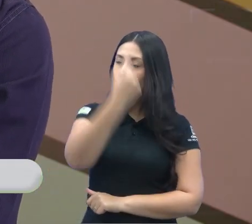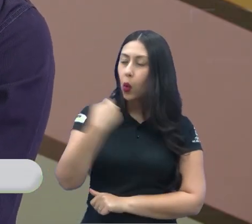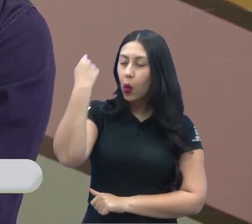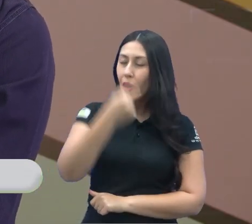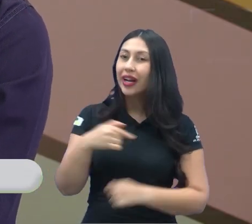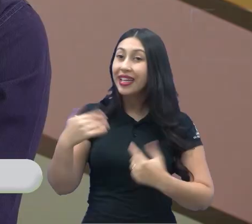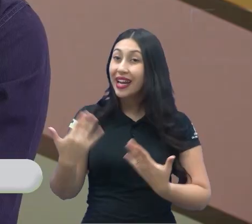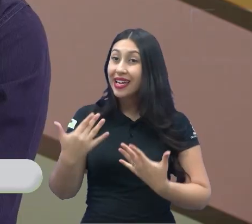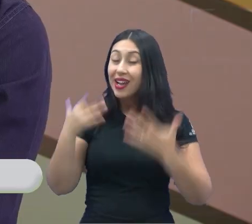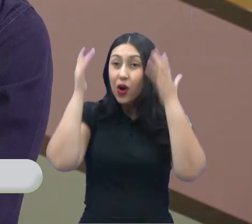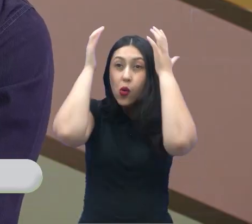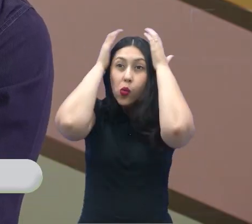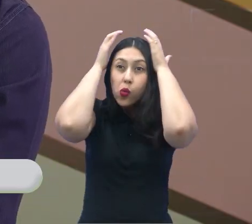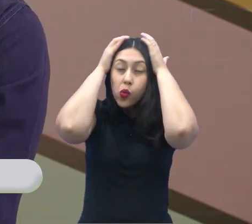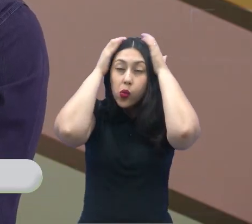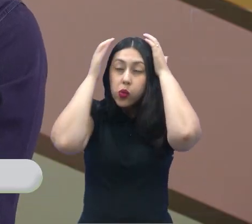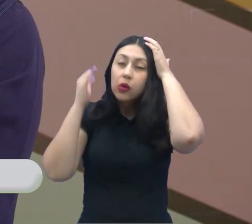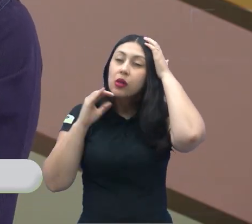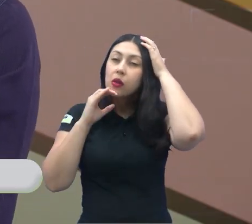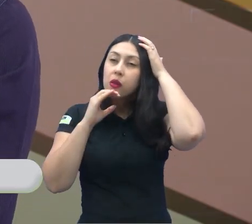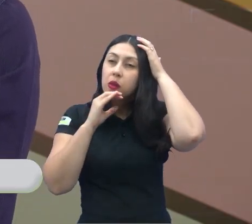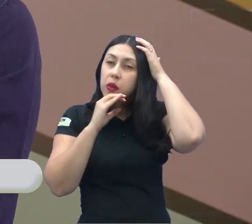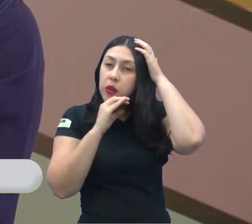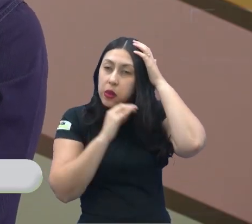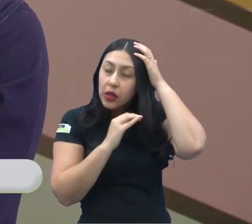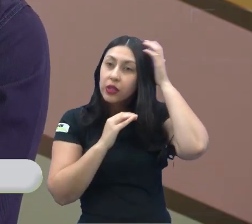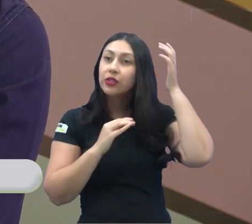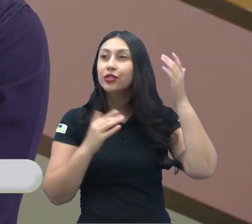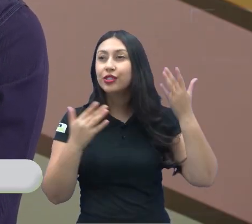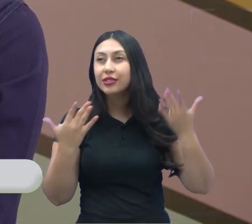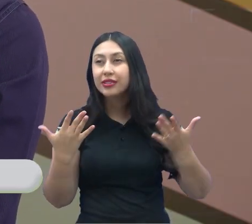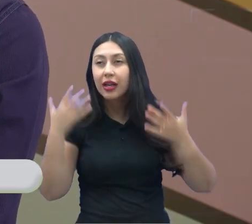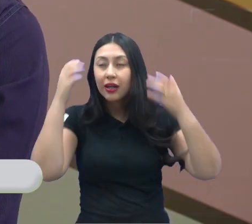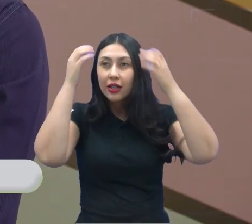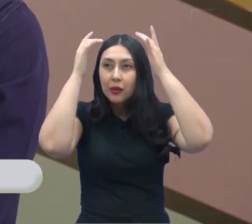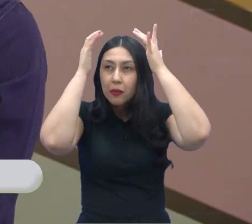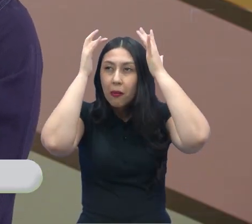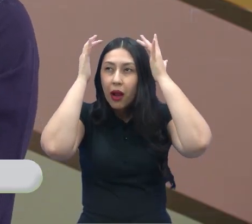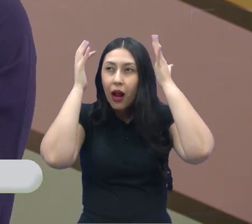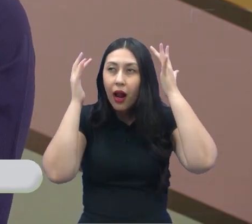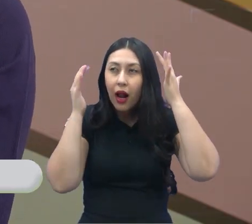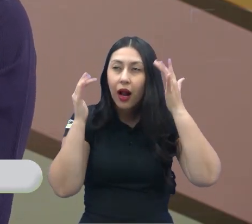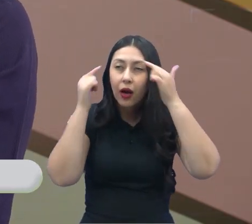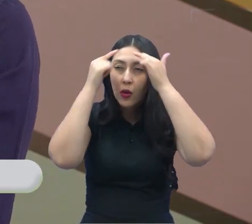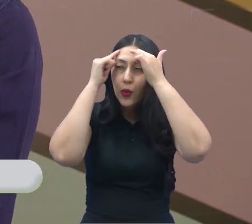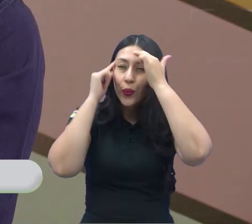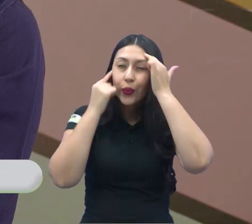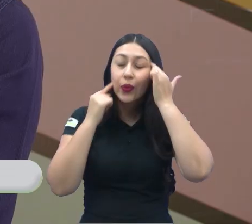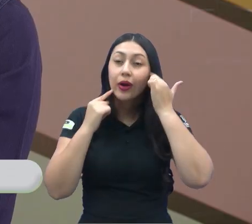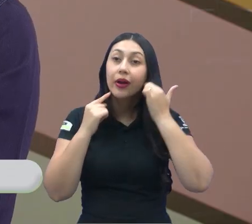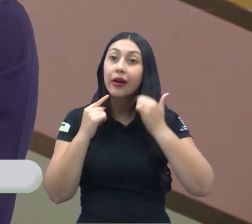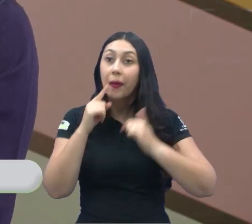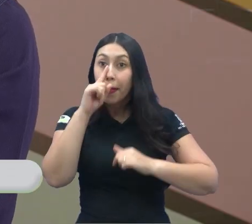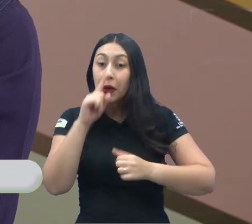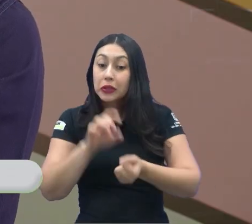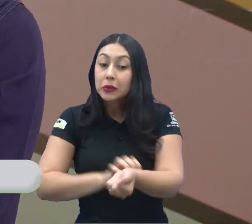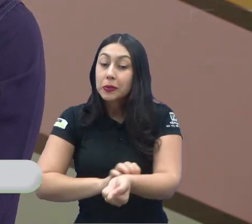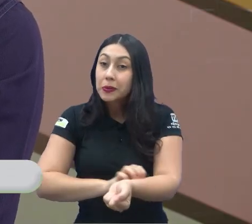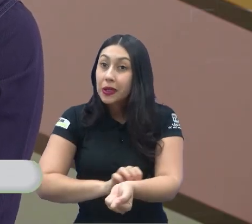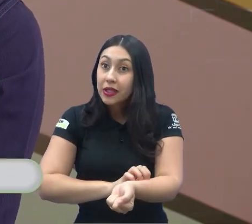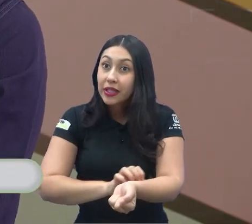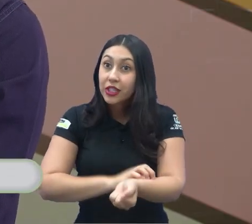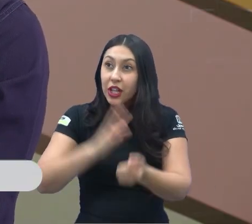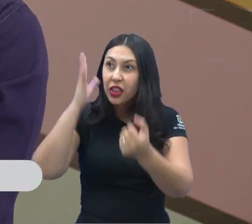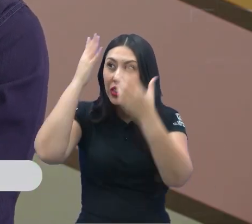ali o couro cabeludo. Esse abafamento, ainda mais às vezes num dia quente, transpiração excessiva, pode dar alguma dermatite, uma irritação,